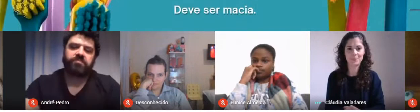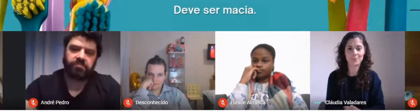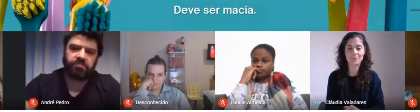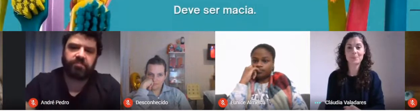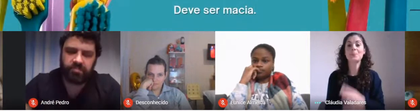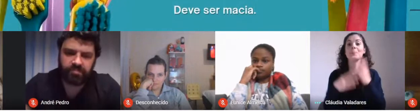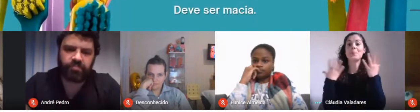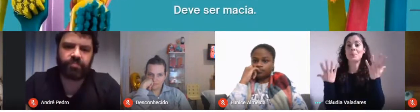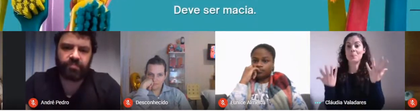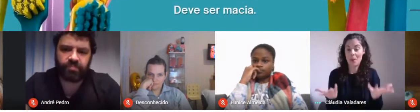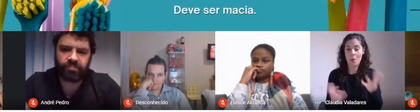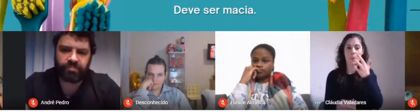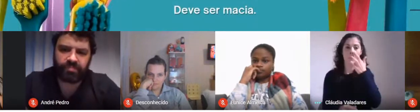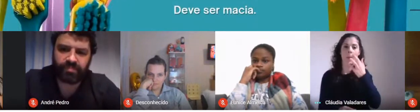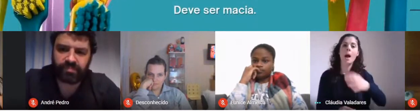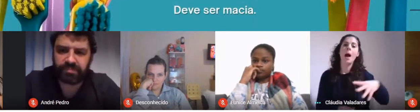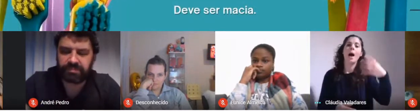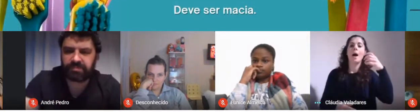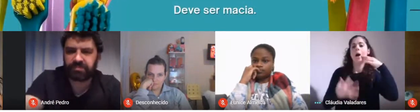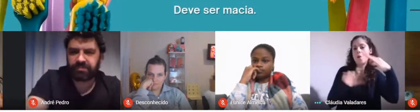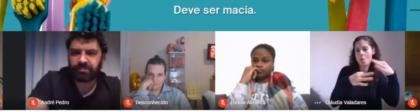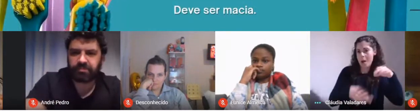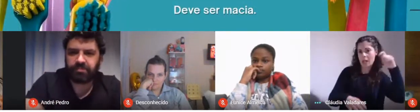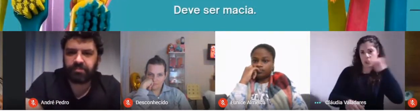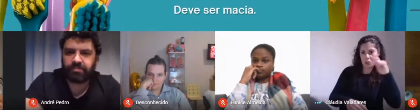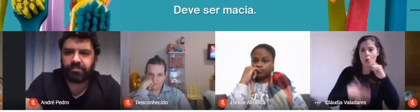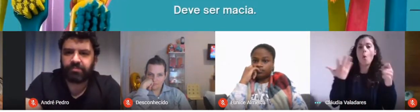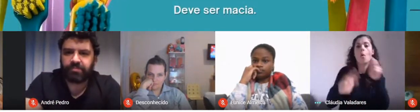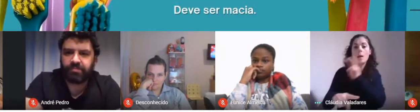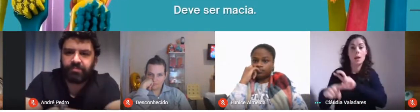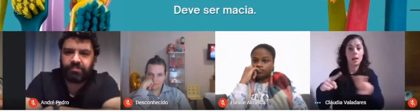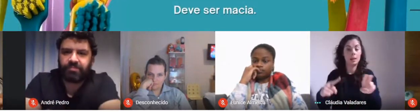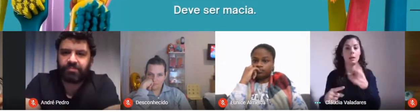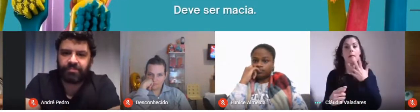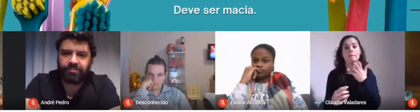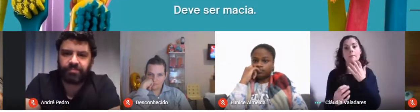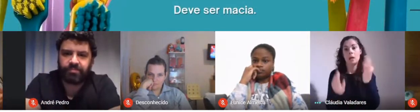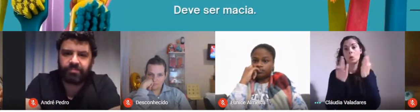Agora, tanto na manual como na elétrica, é importante ter cuidados.